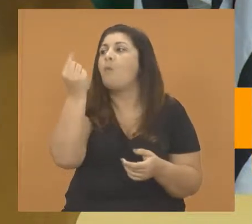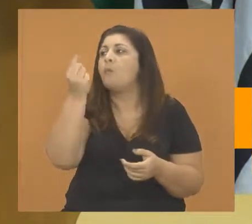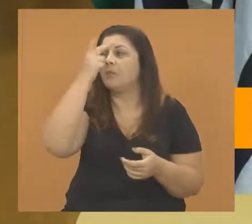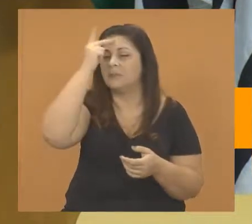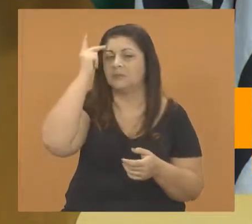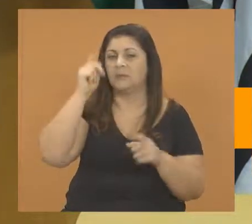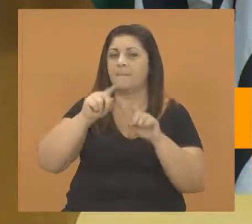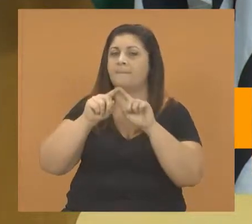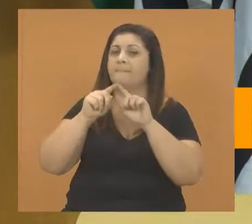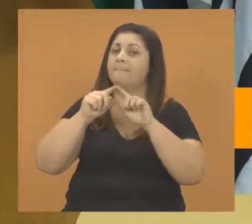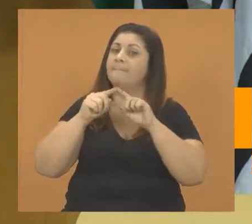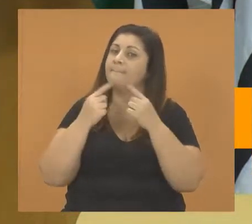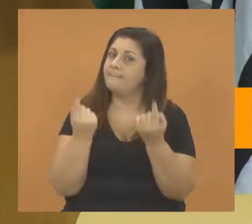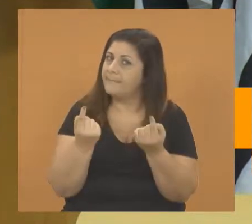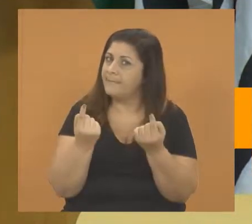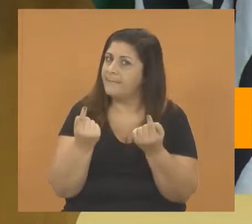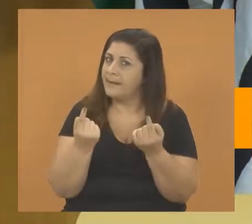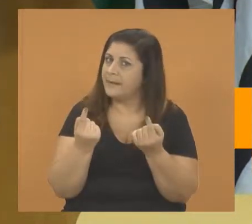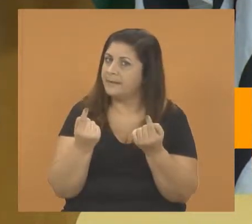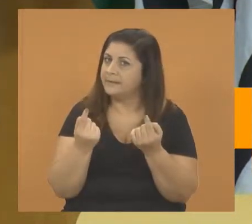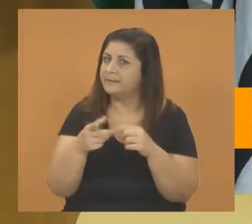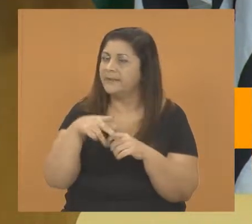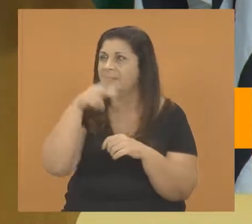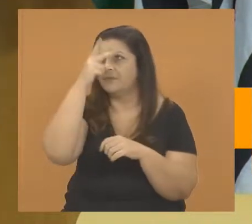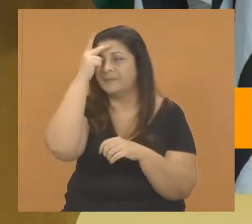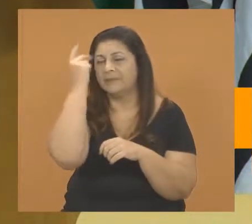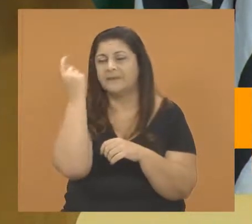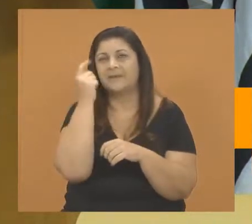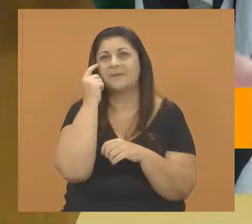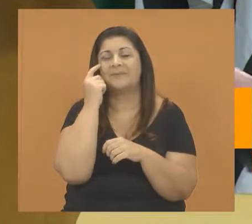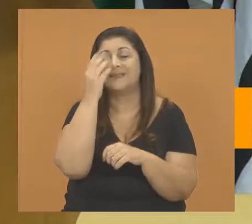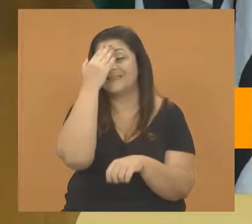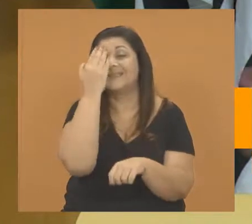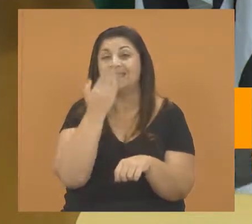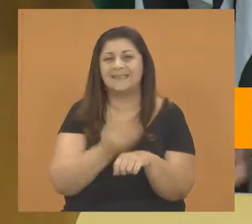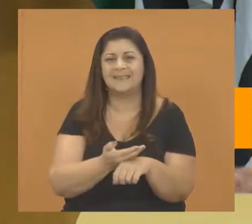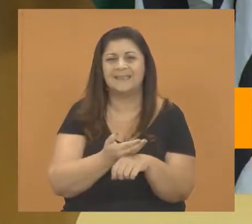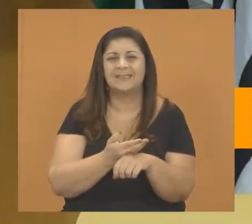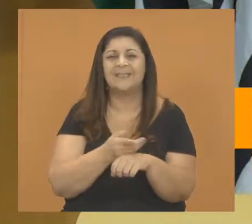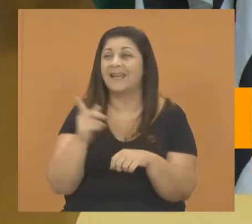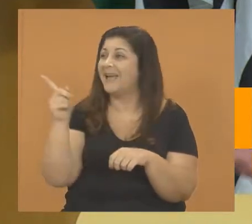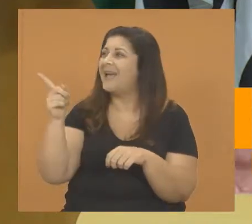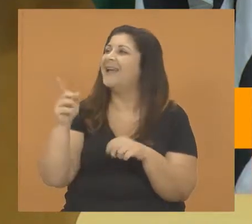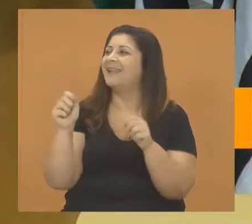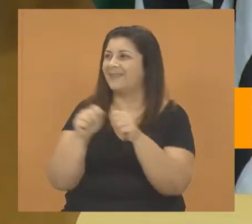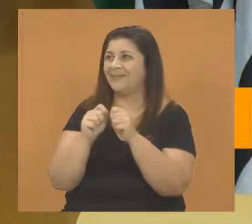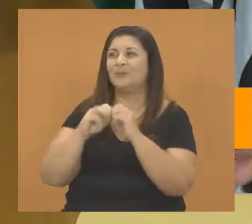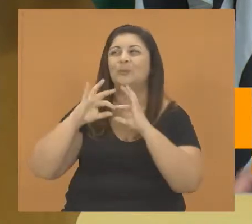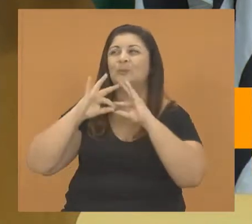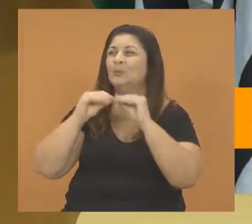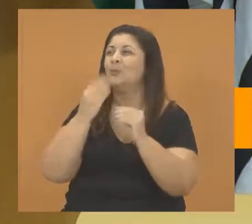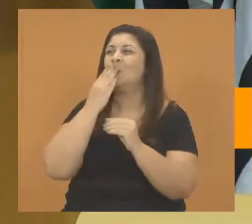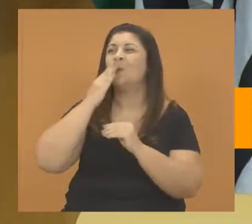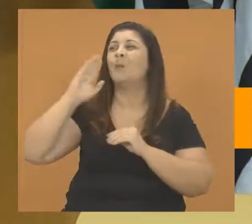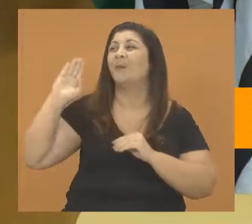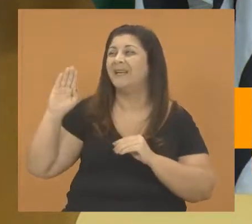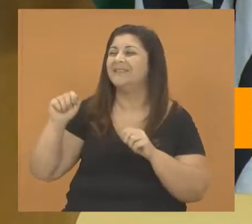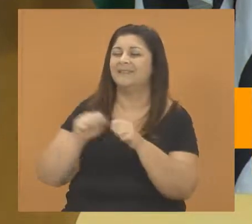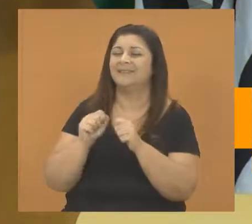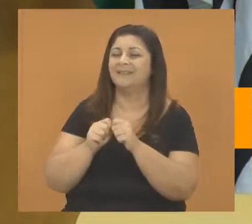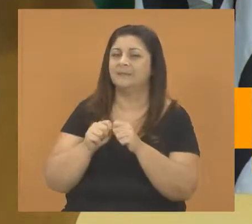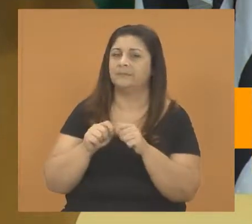aquelas pessoas que escolheram governo achando que iam fazer tudo aquilo que prometeram e no final das contas acabam fazendo é